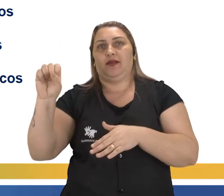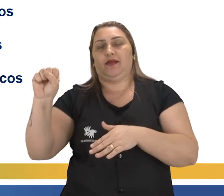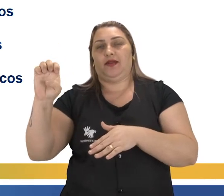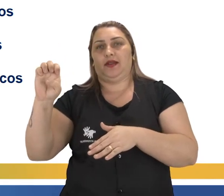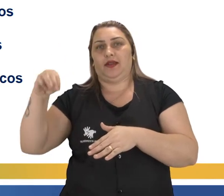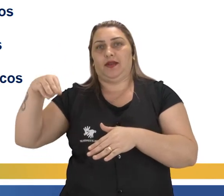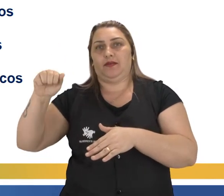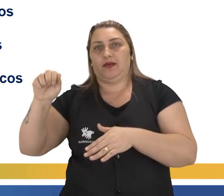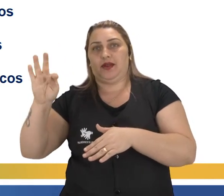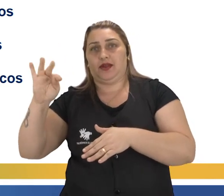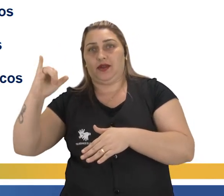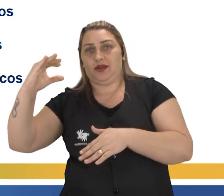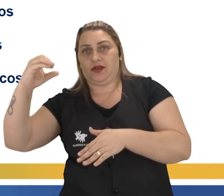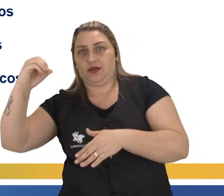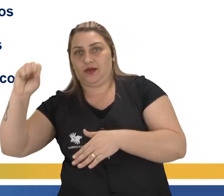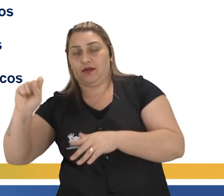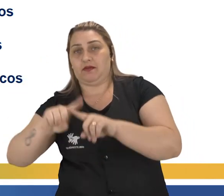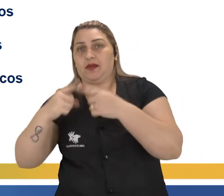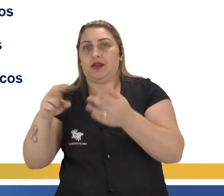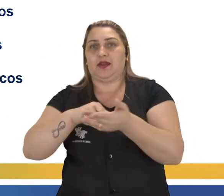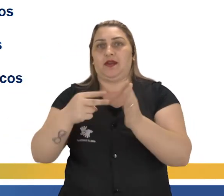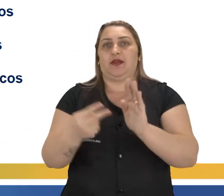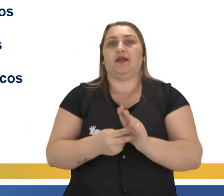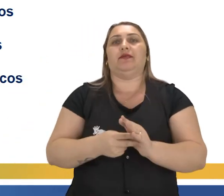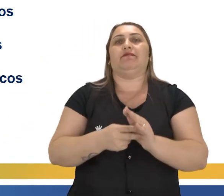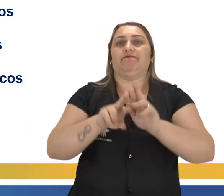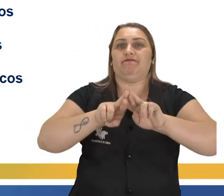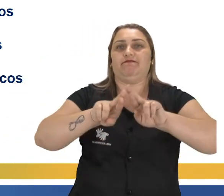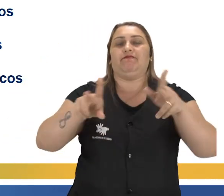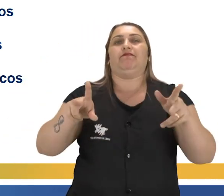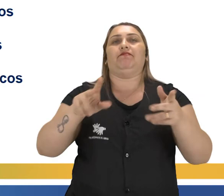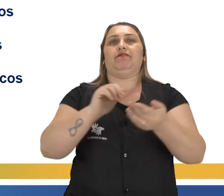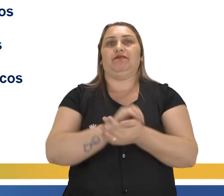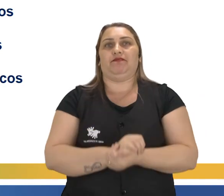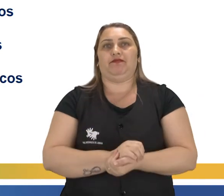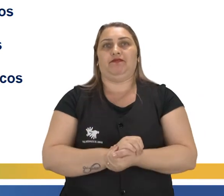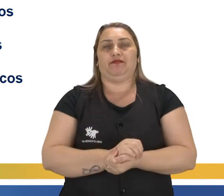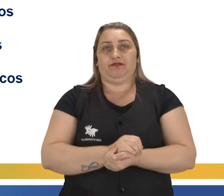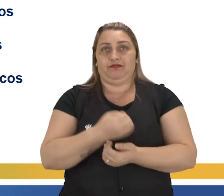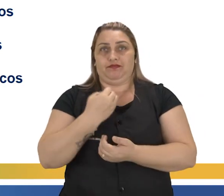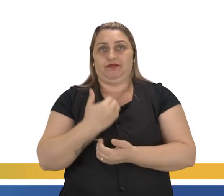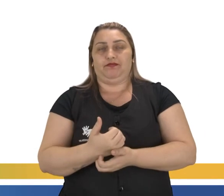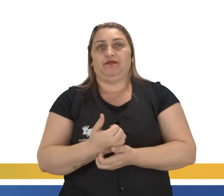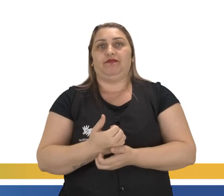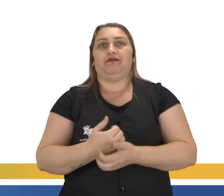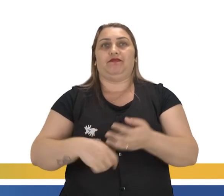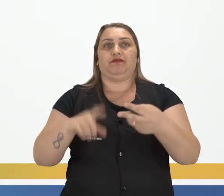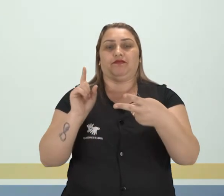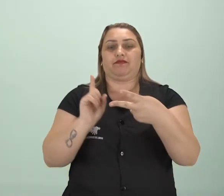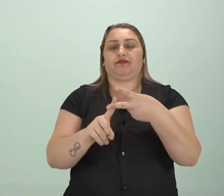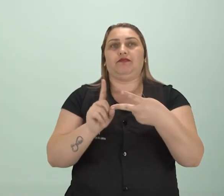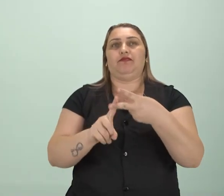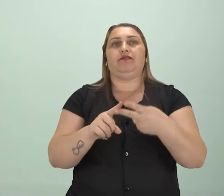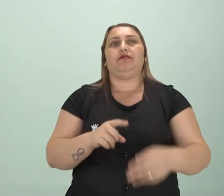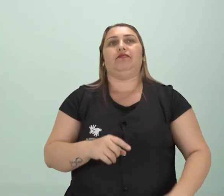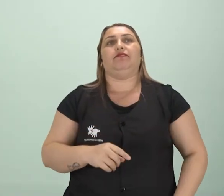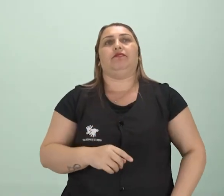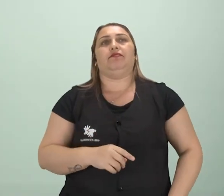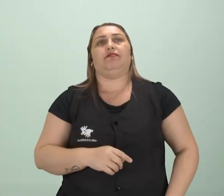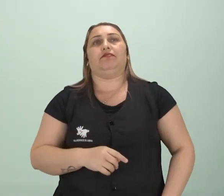português como no espanhol, mas que significam coisas completamente diferentes. Tá bom? Vamos agora para a nossa segunda